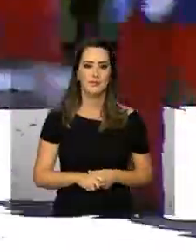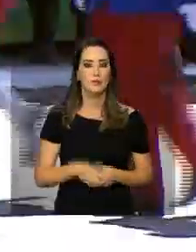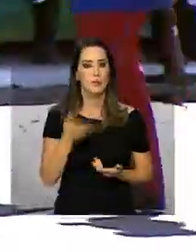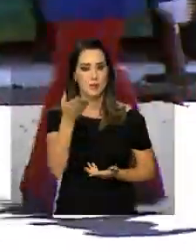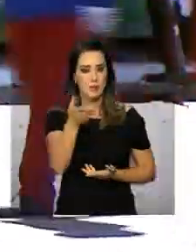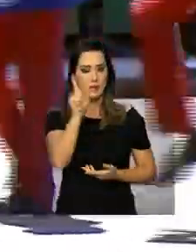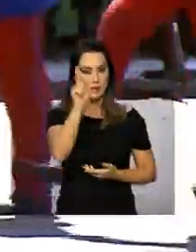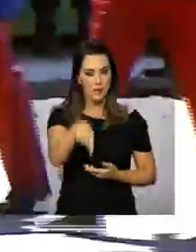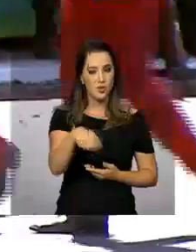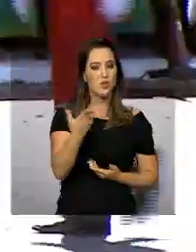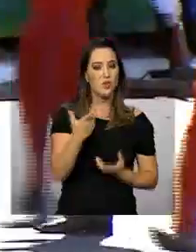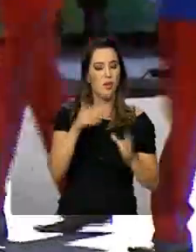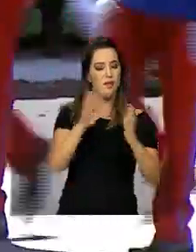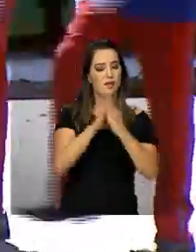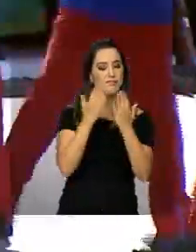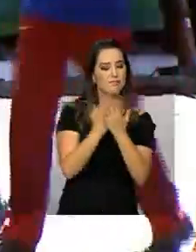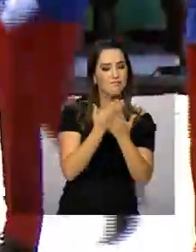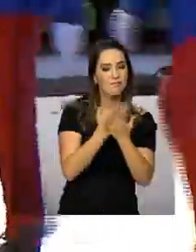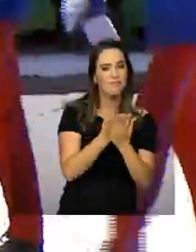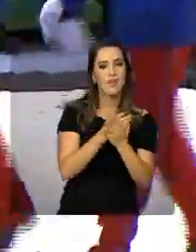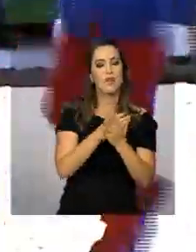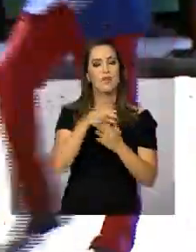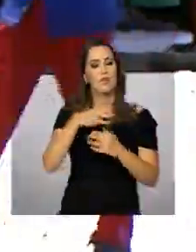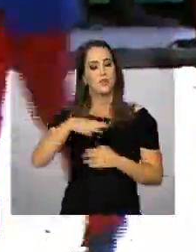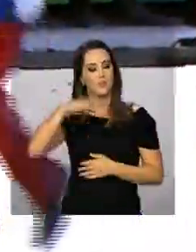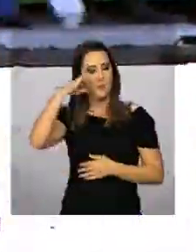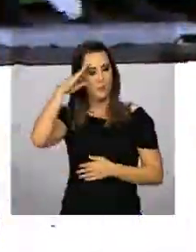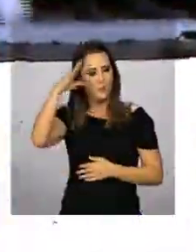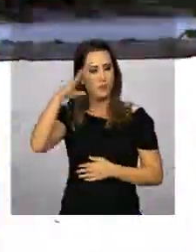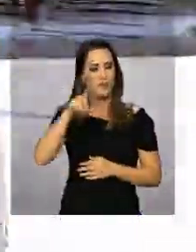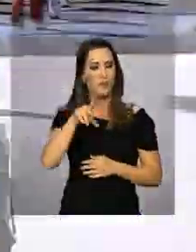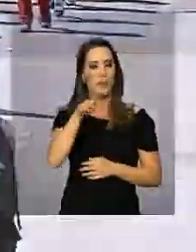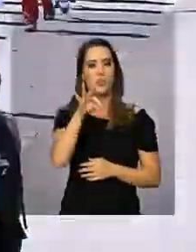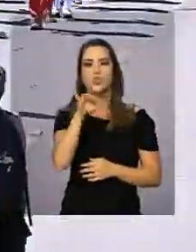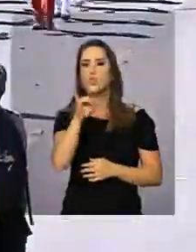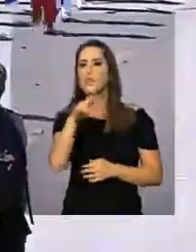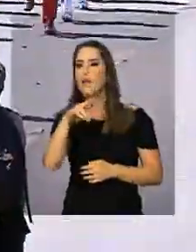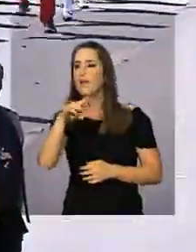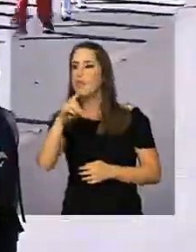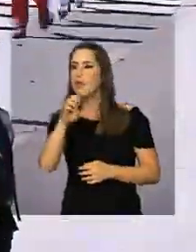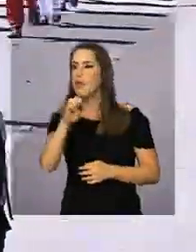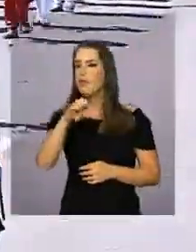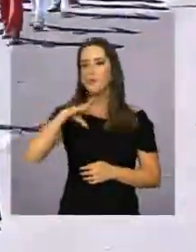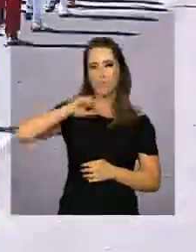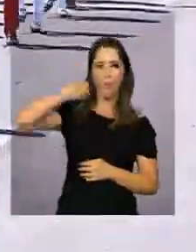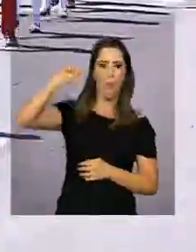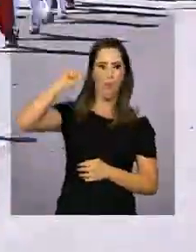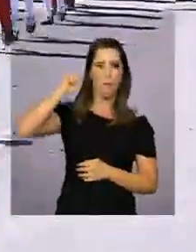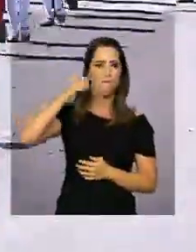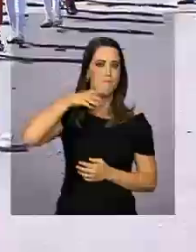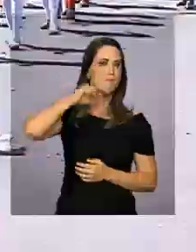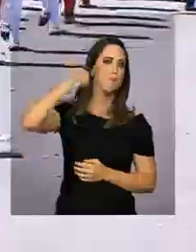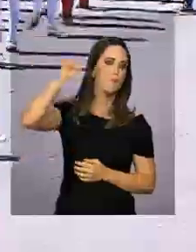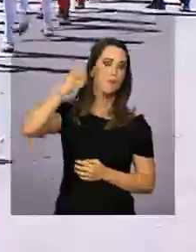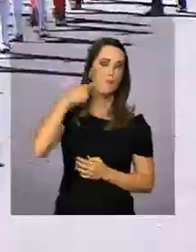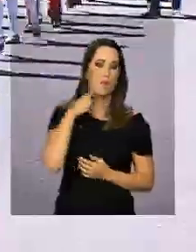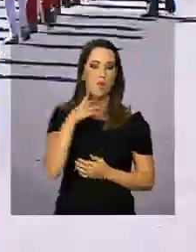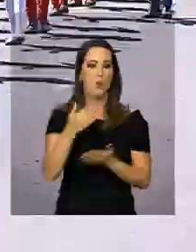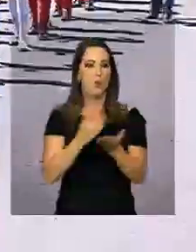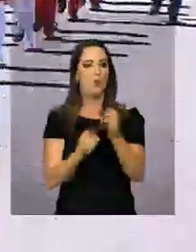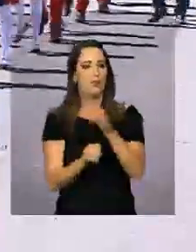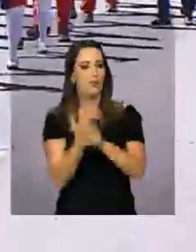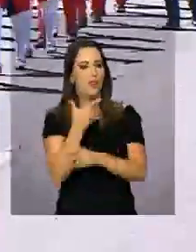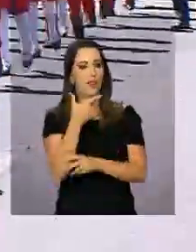Esse aí já é o Colégio Militar Tiradentes. Esse colégio ele foi criado em 2010.